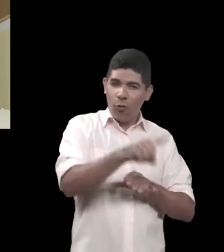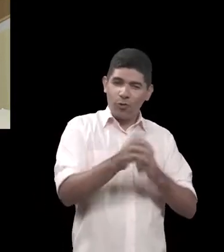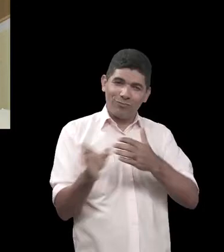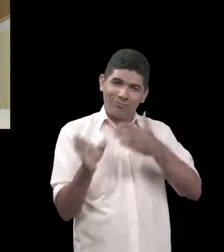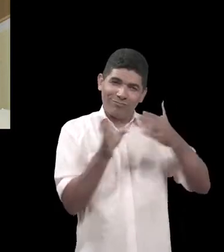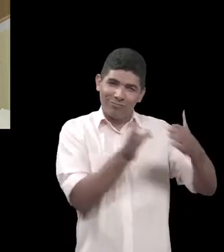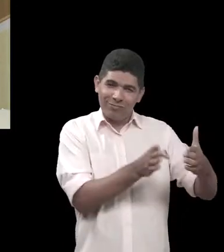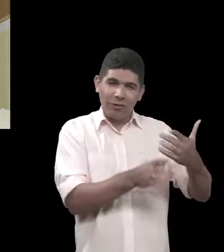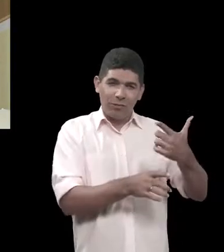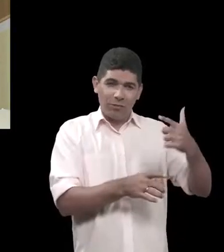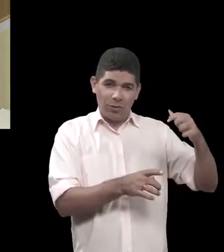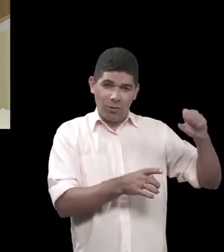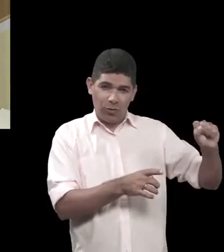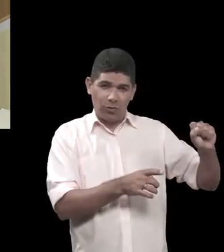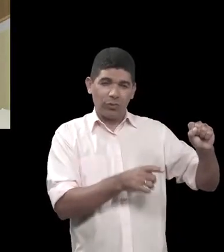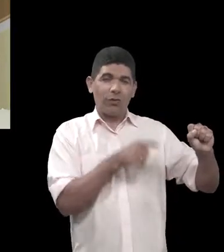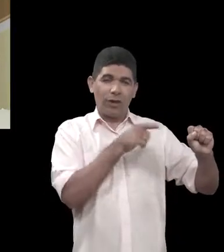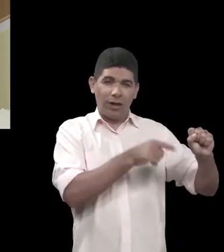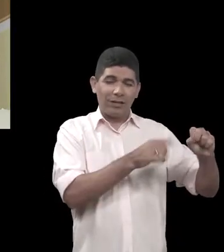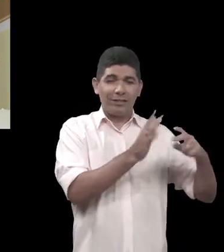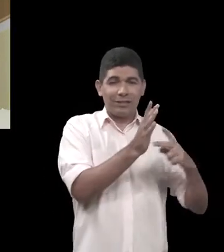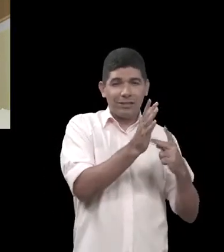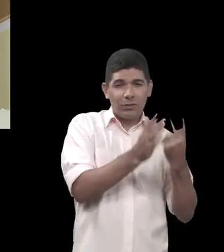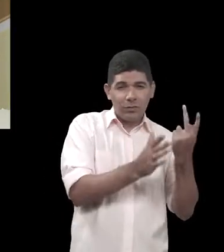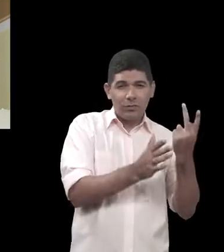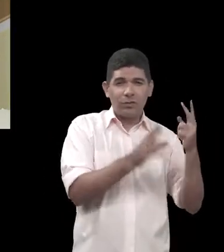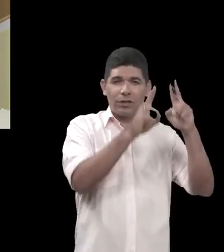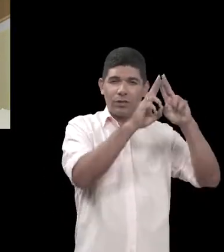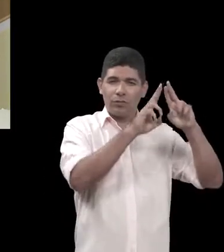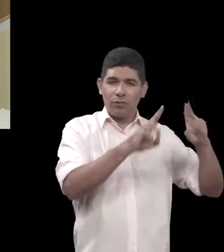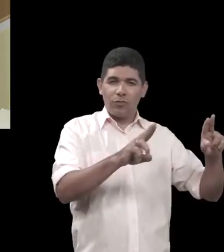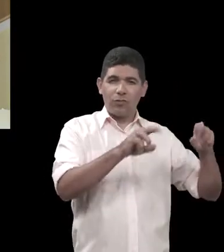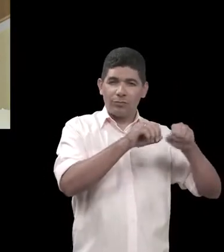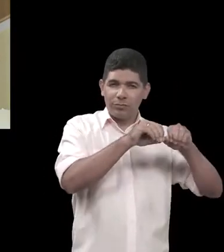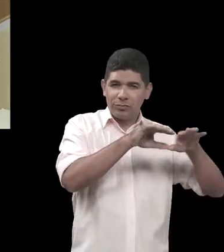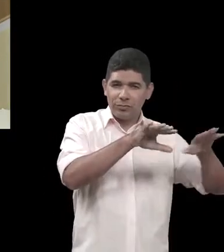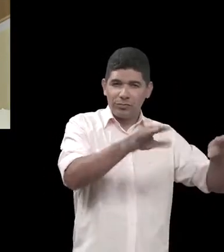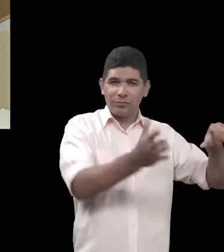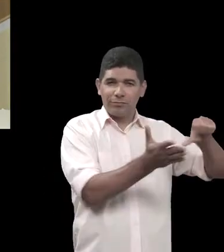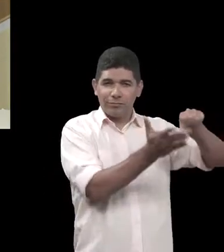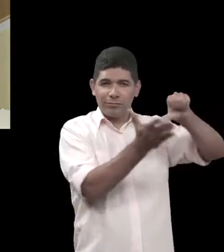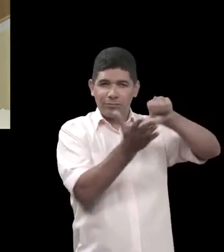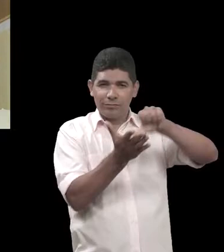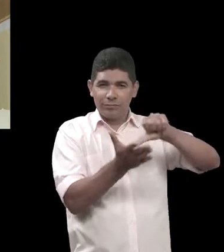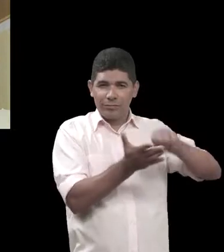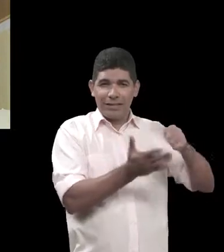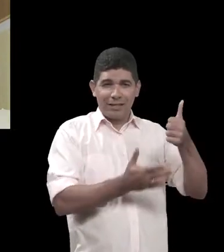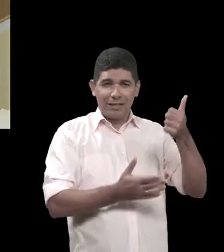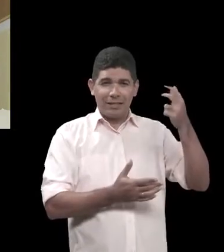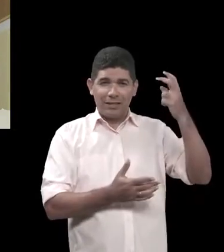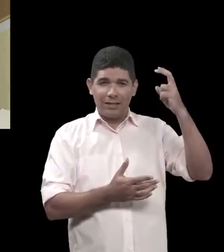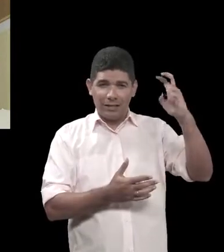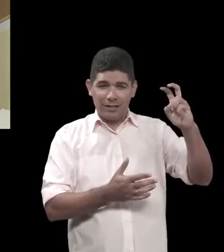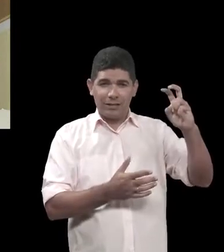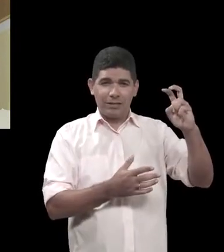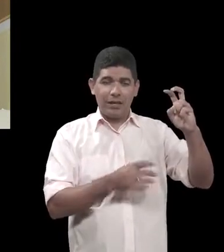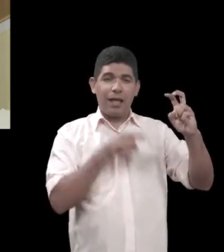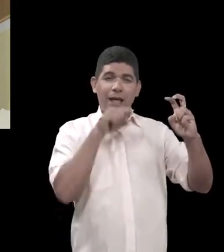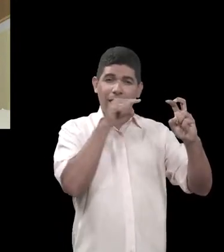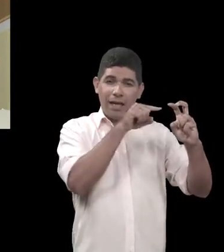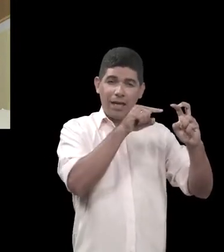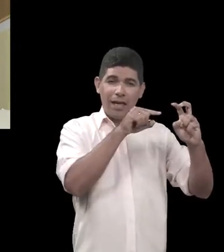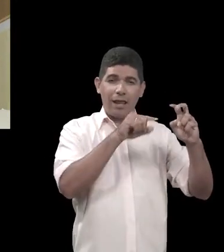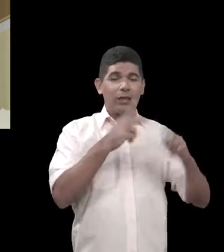novamente promovida pela UFSC a 15 estados brasileiros, dessa vez ofertando não só a licenciatura como o